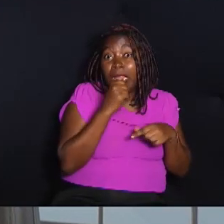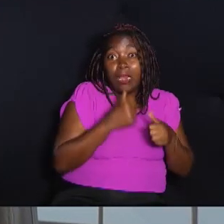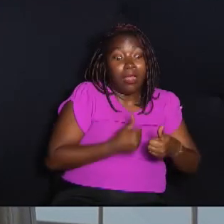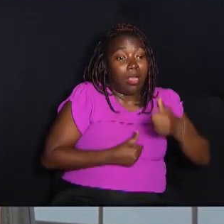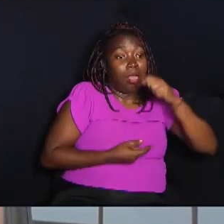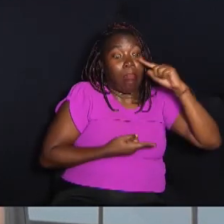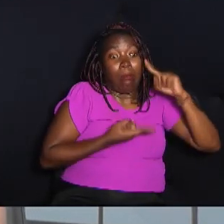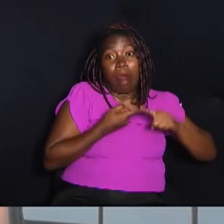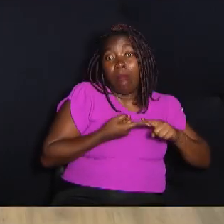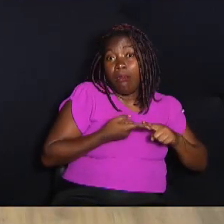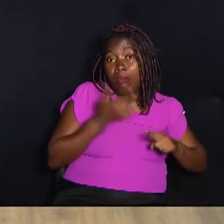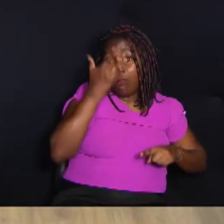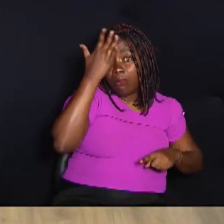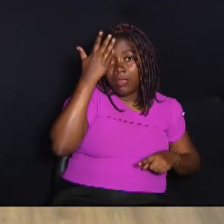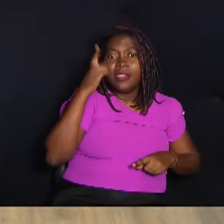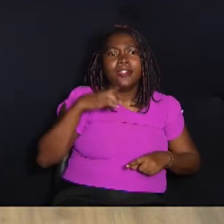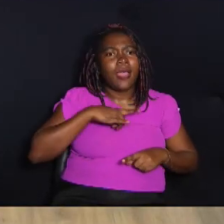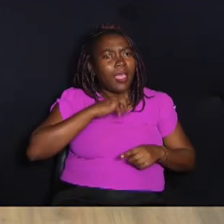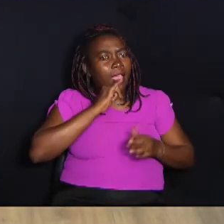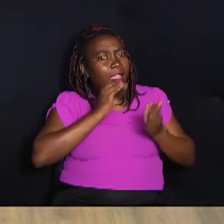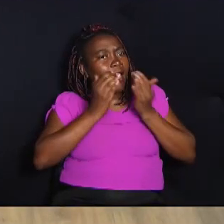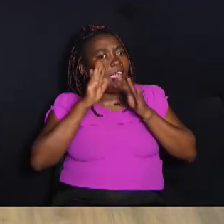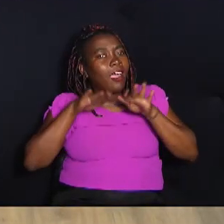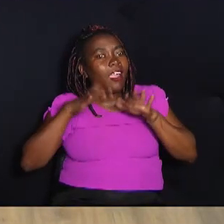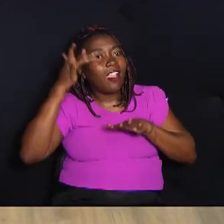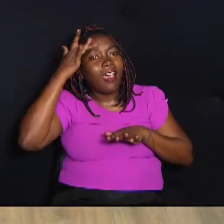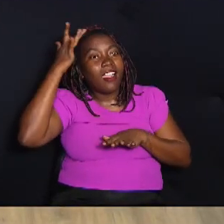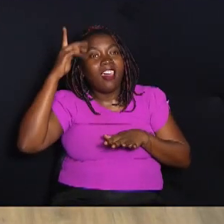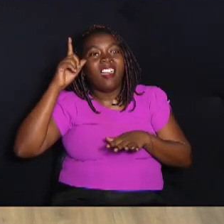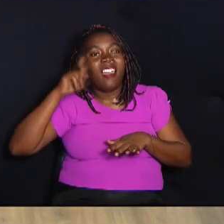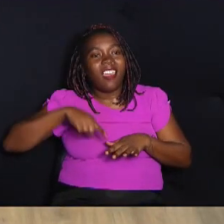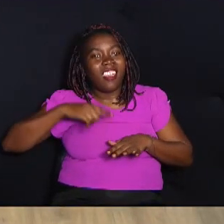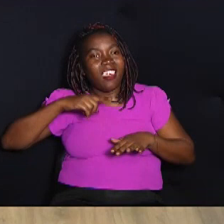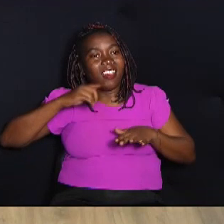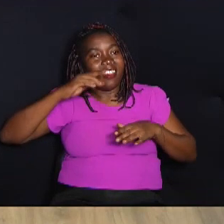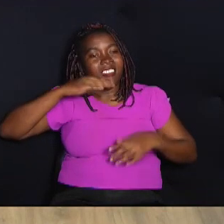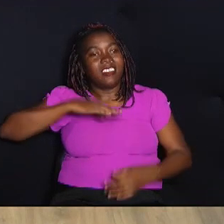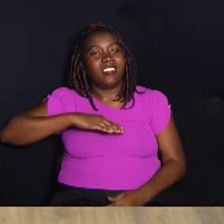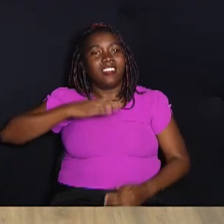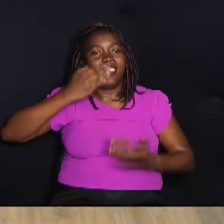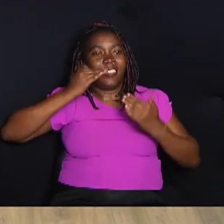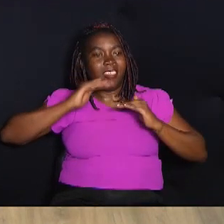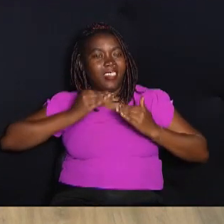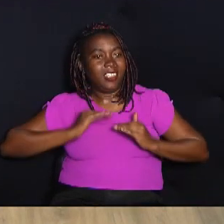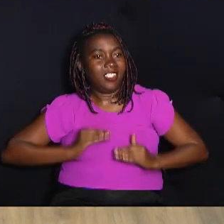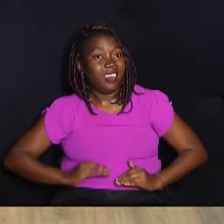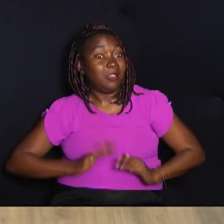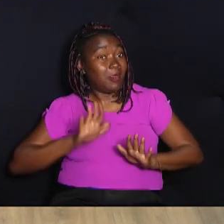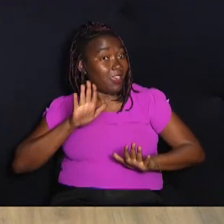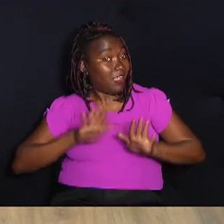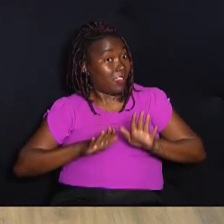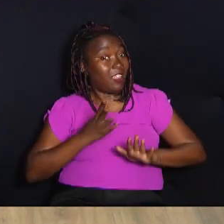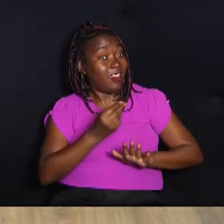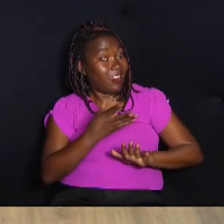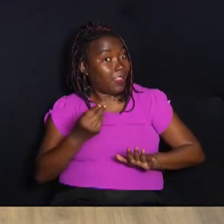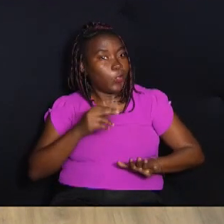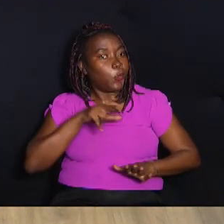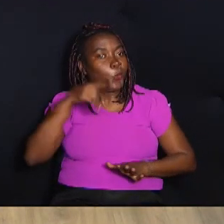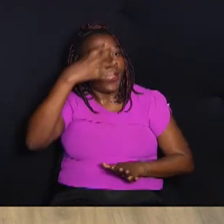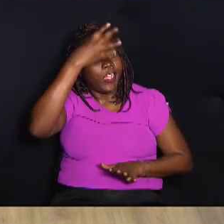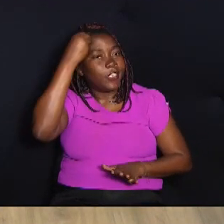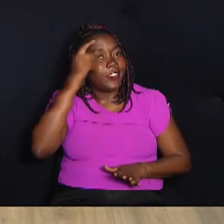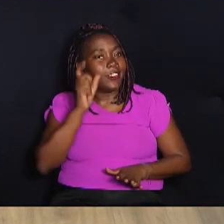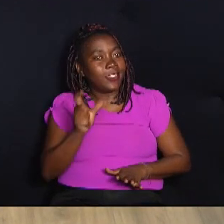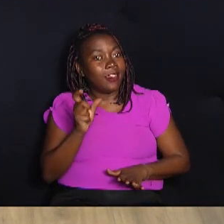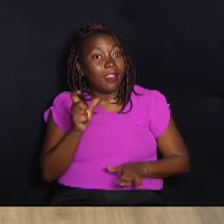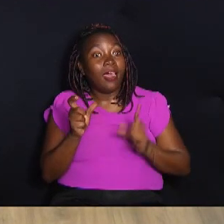até um exemplo, né, que às vezes a gente fala assim, é o esgotamento. Acho que é o esgotamento, mas muitas vezes não é nem tipo, esqueci uma palavra,